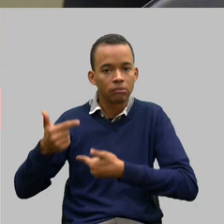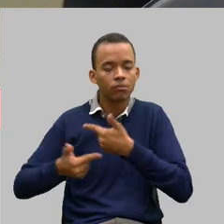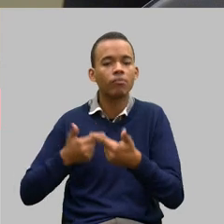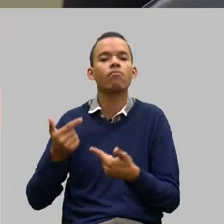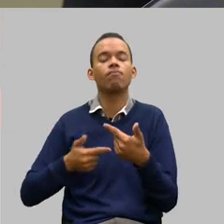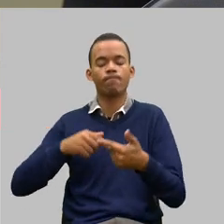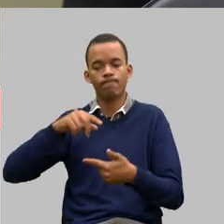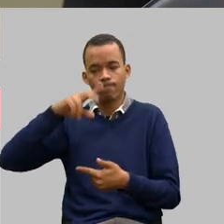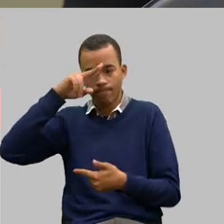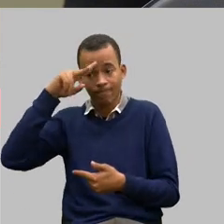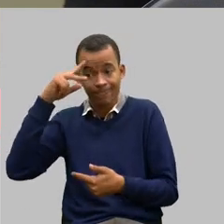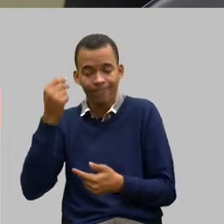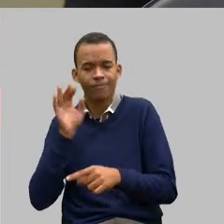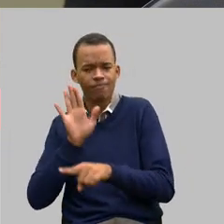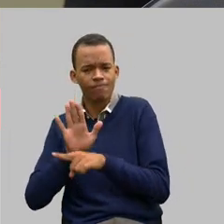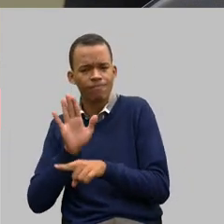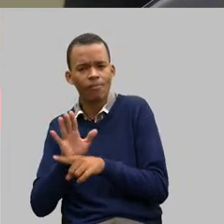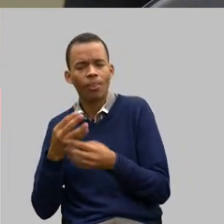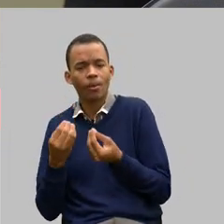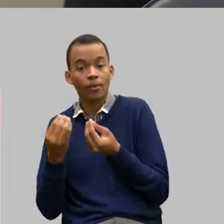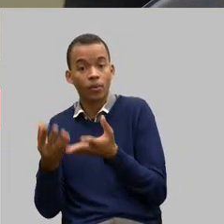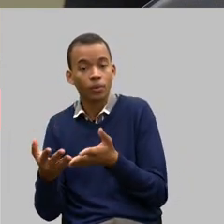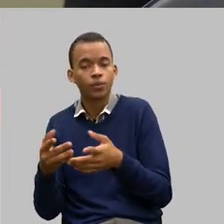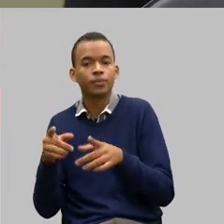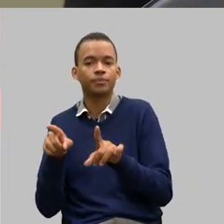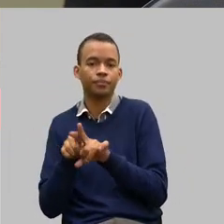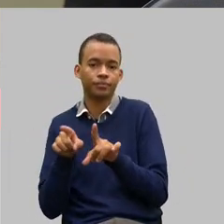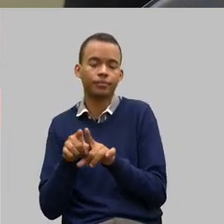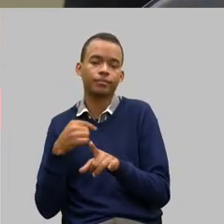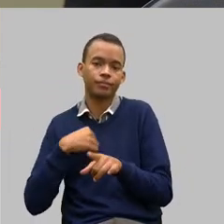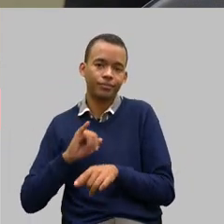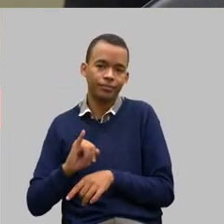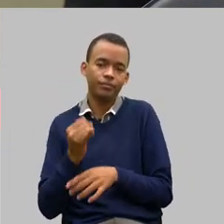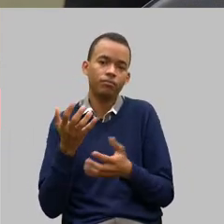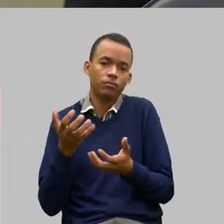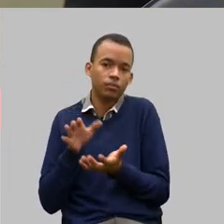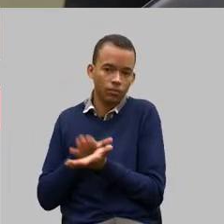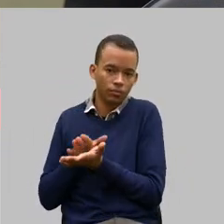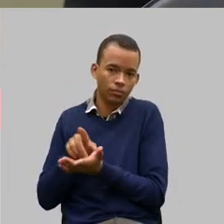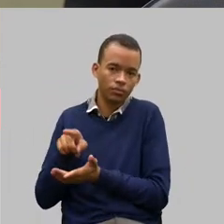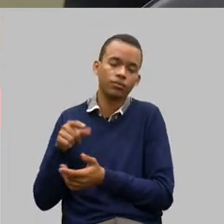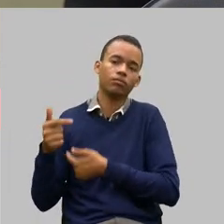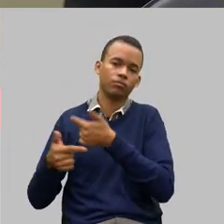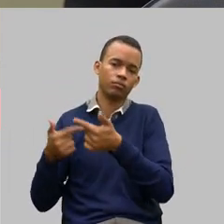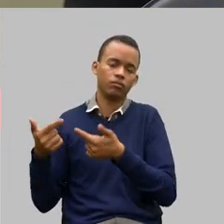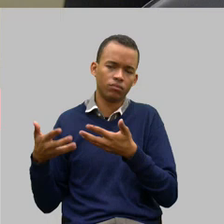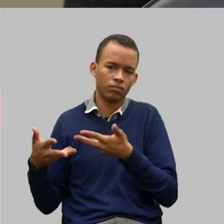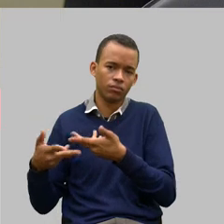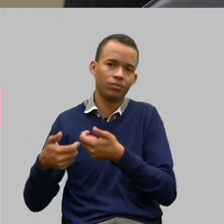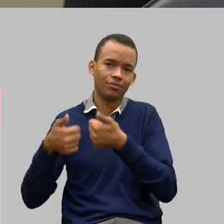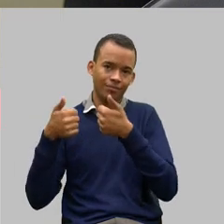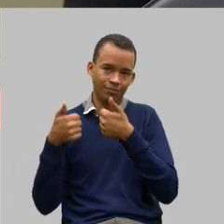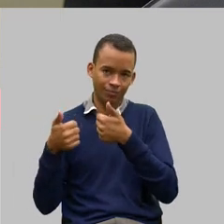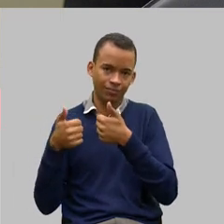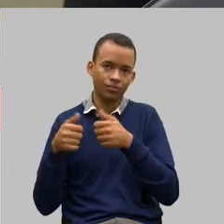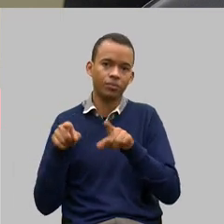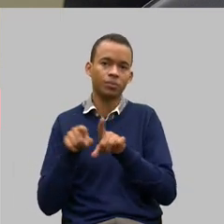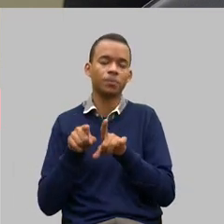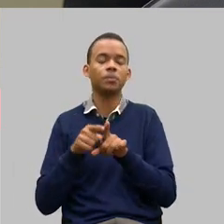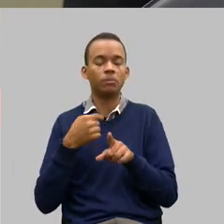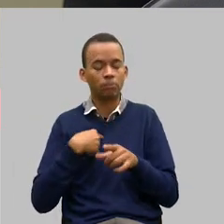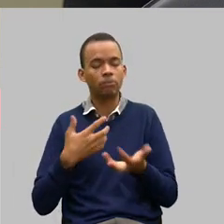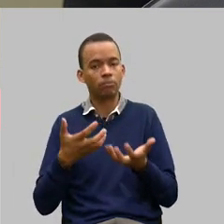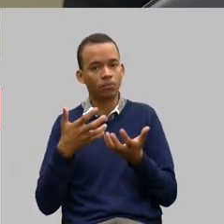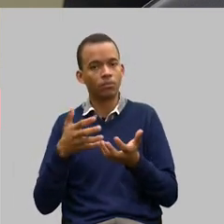colaborar contribuir e eu aproveito esse momento para parabenizá-los pelo serviço aproveito também o momento para parabenizar